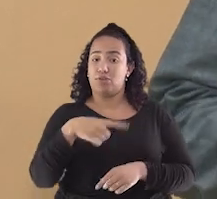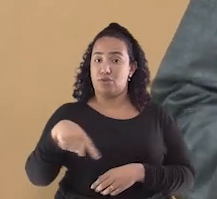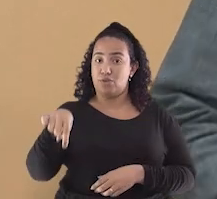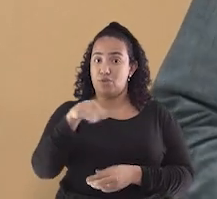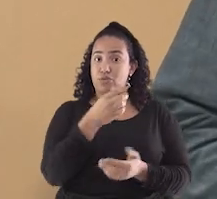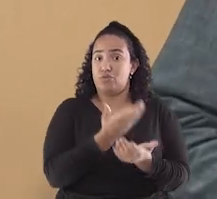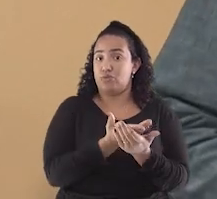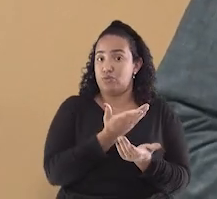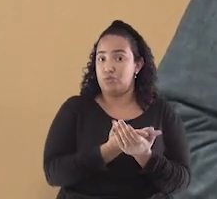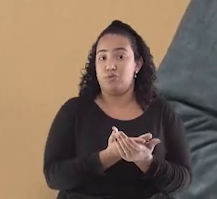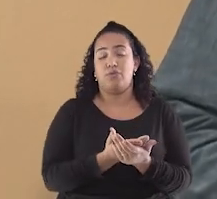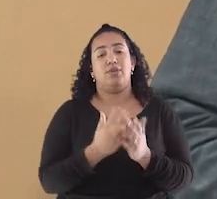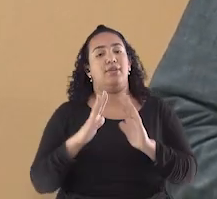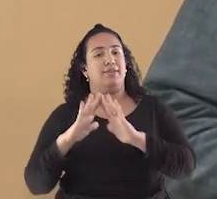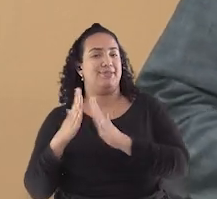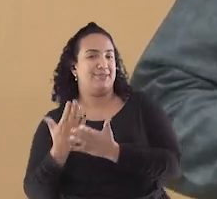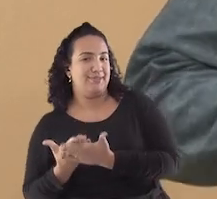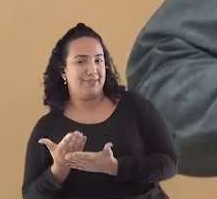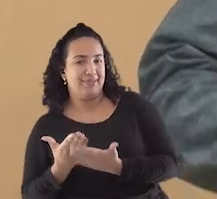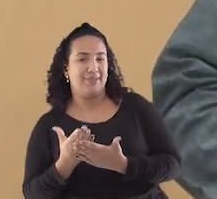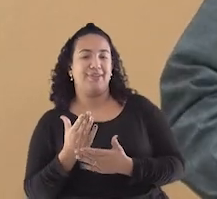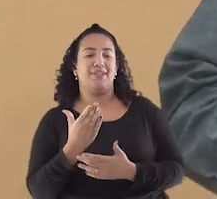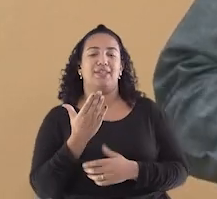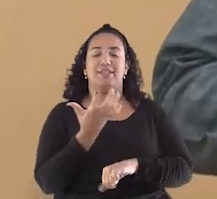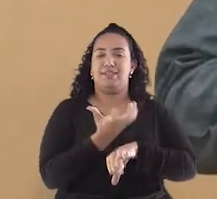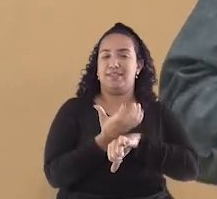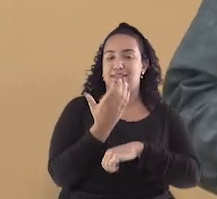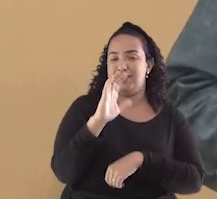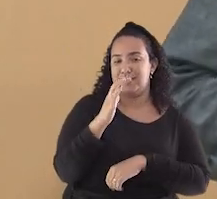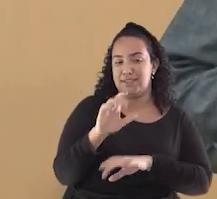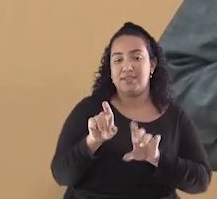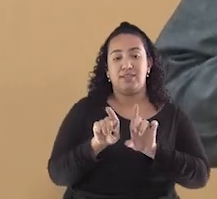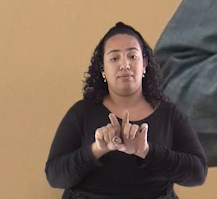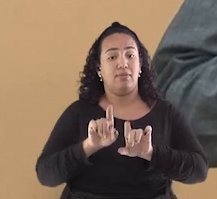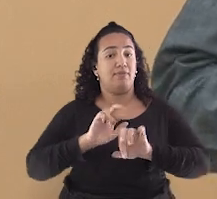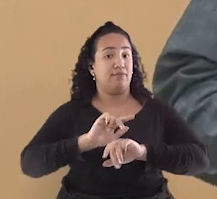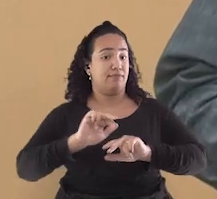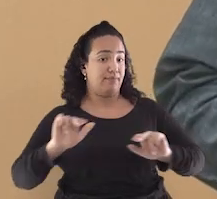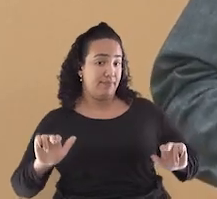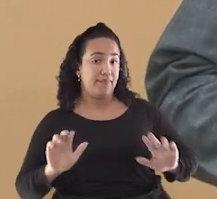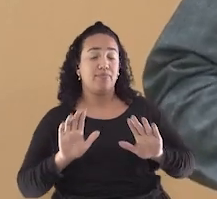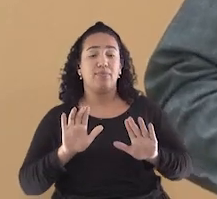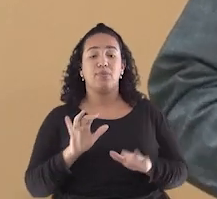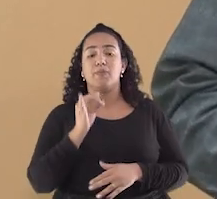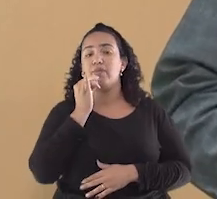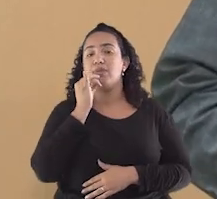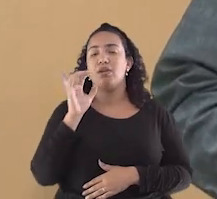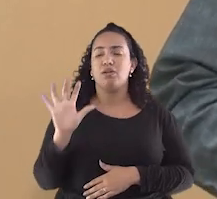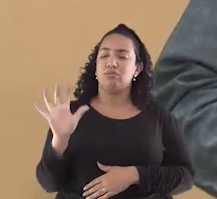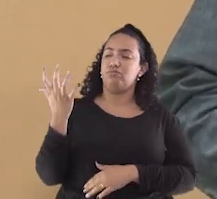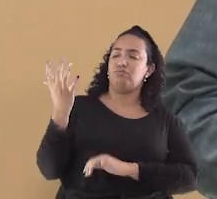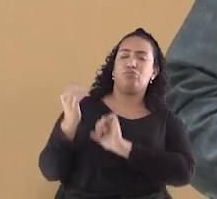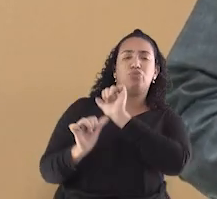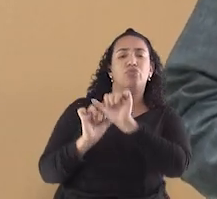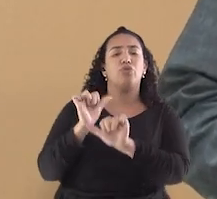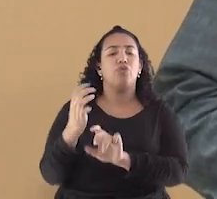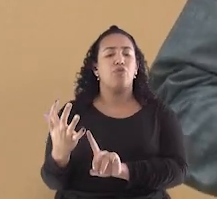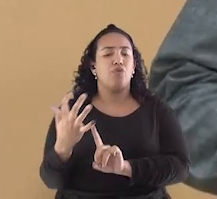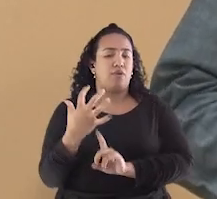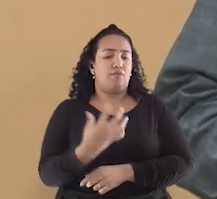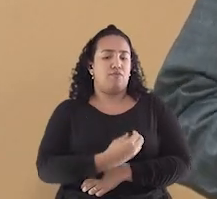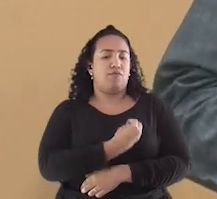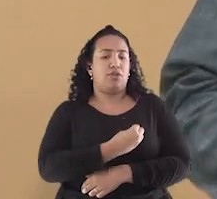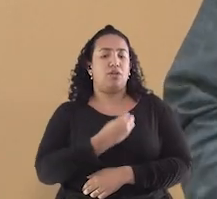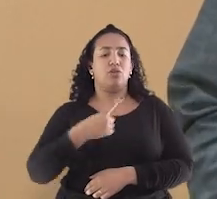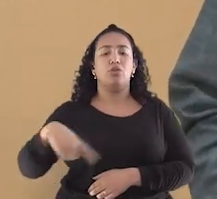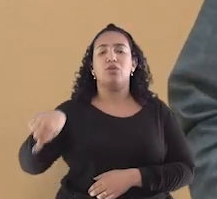outras disciplinas. Mas como as mudanças entre as estações afetam as nossas vidas, individualmente e em sociedade? Essa é a